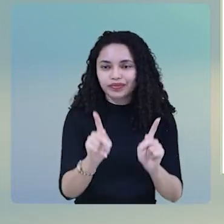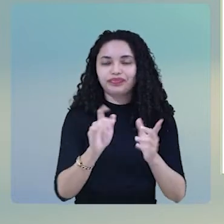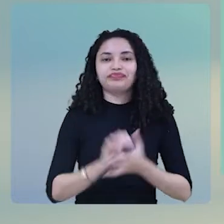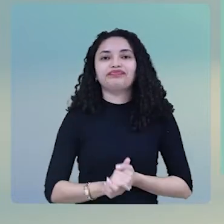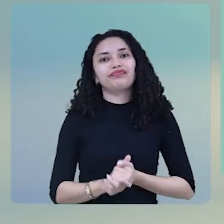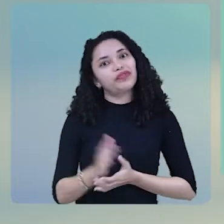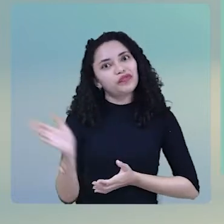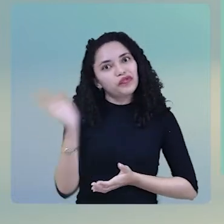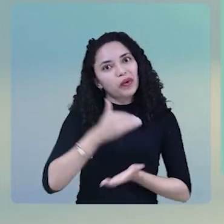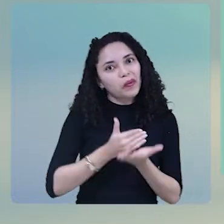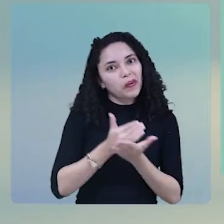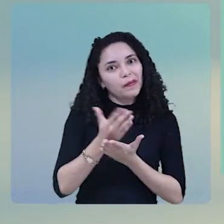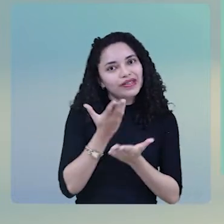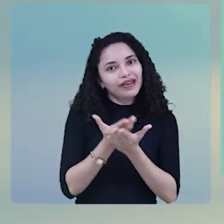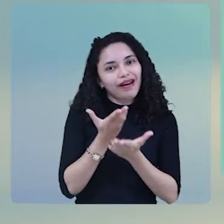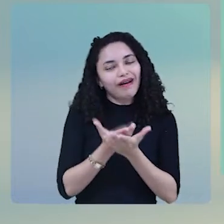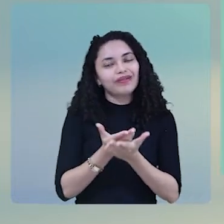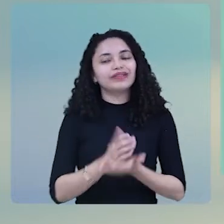nossa aula?